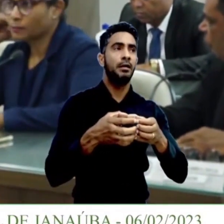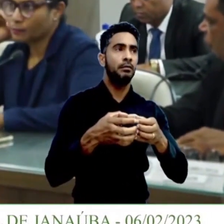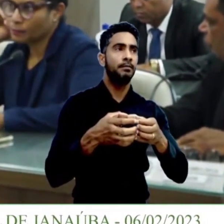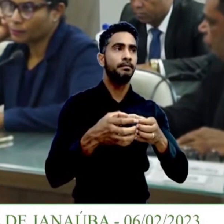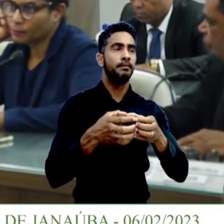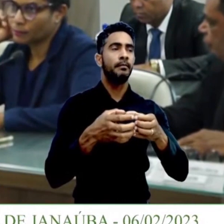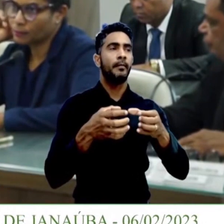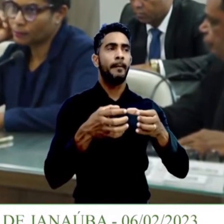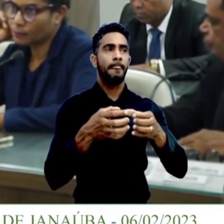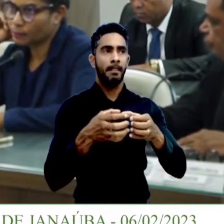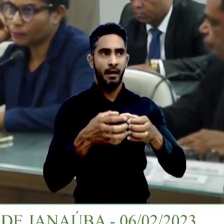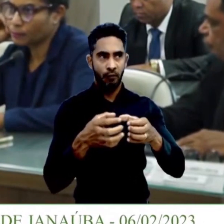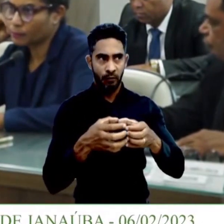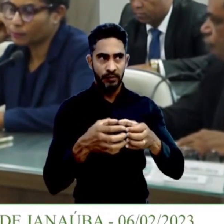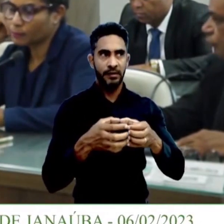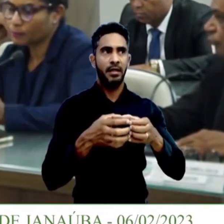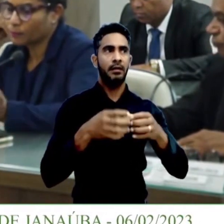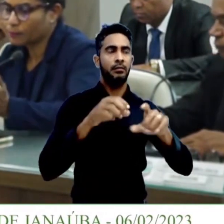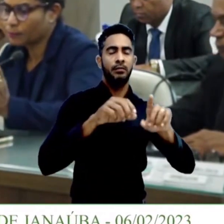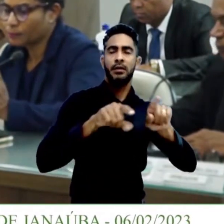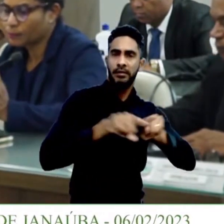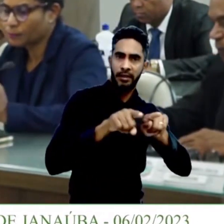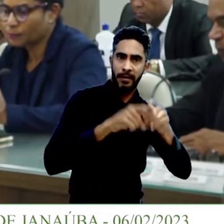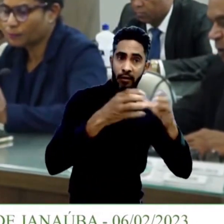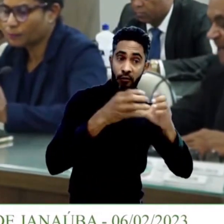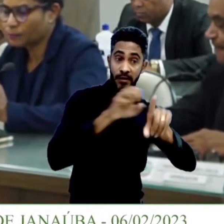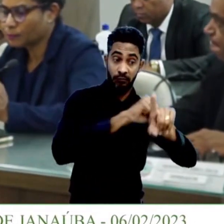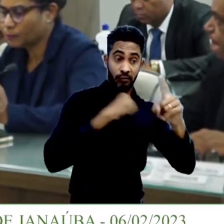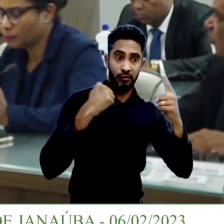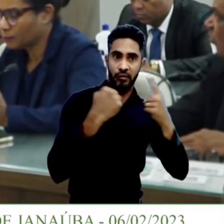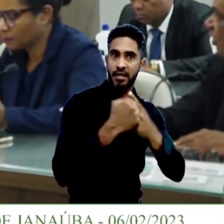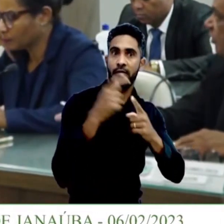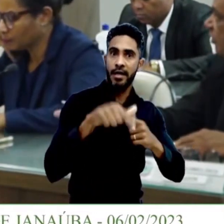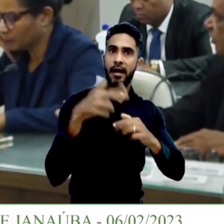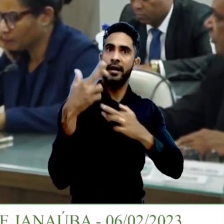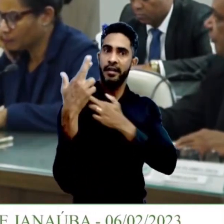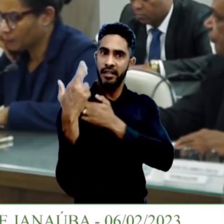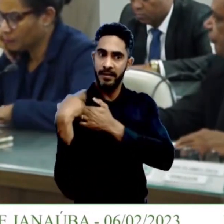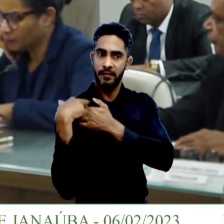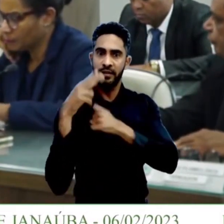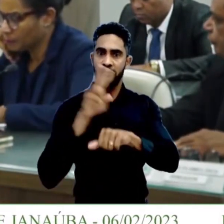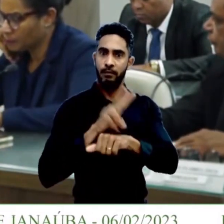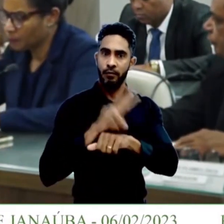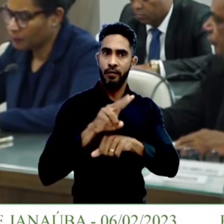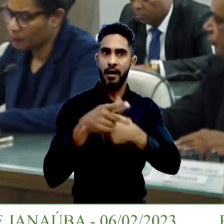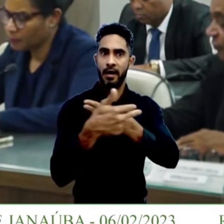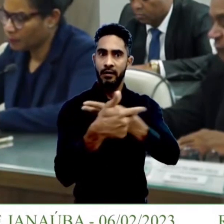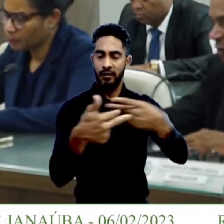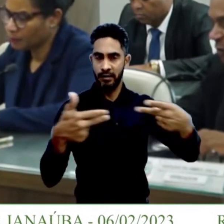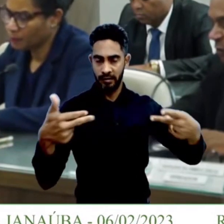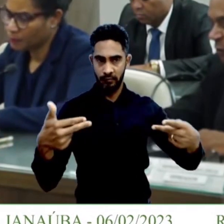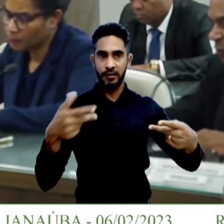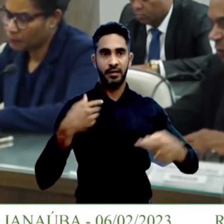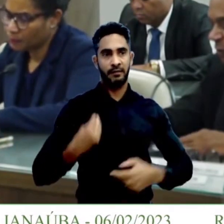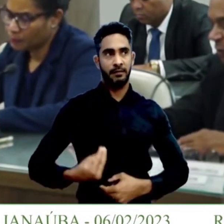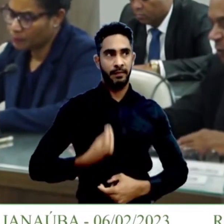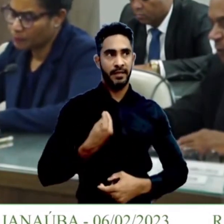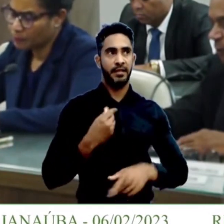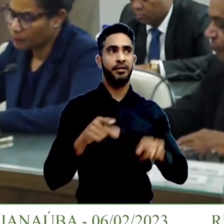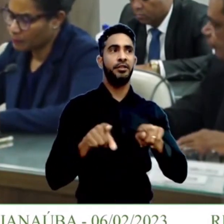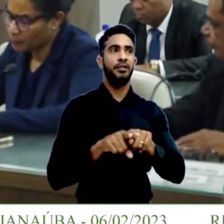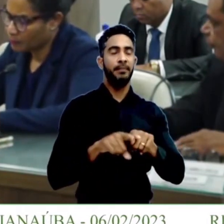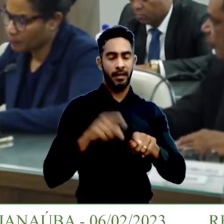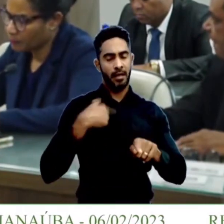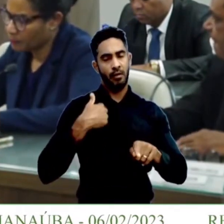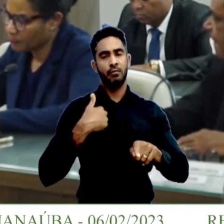que é a minha também, a promoção social, que é a maior responsável por tratar desses assuntos, estejam presentes também, mas me